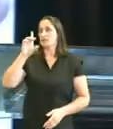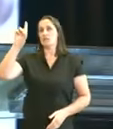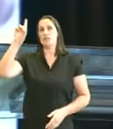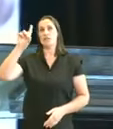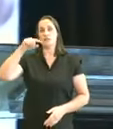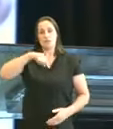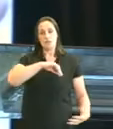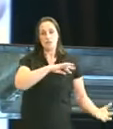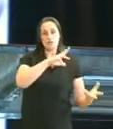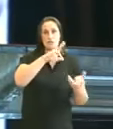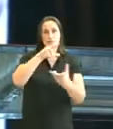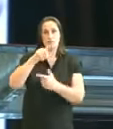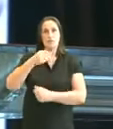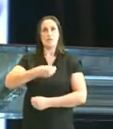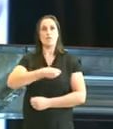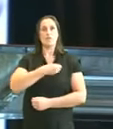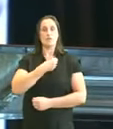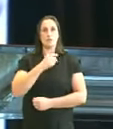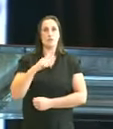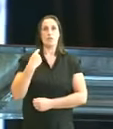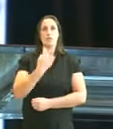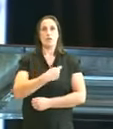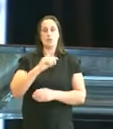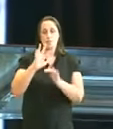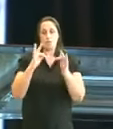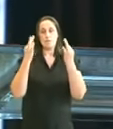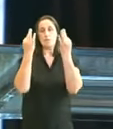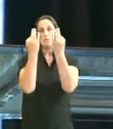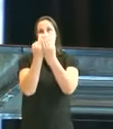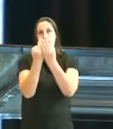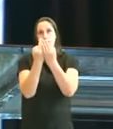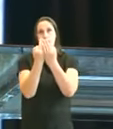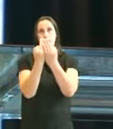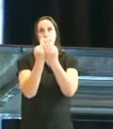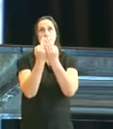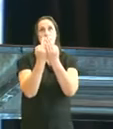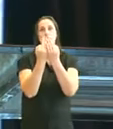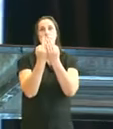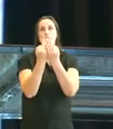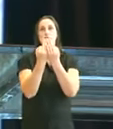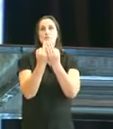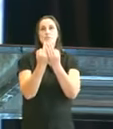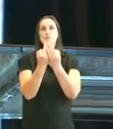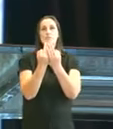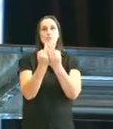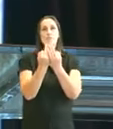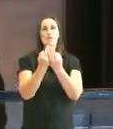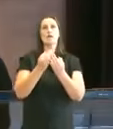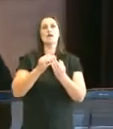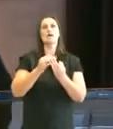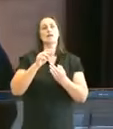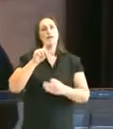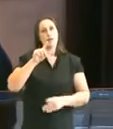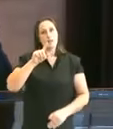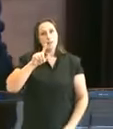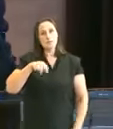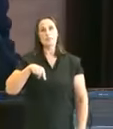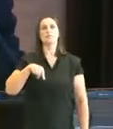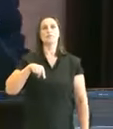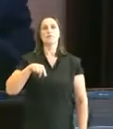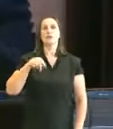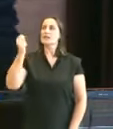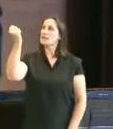essa terra, sobre a nossa vida, sobre os nossos familiares, sobre os nossos queridos. Há de vir misericórdia